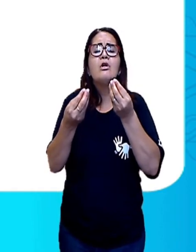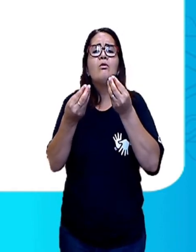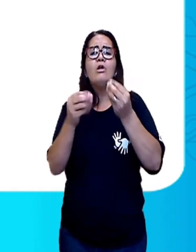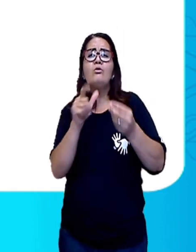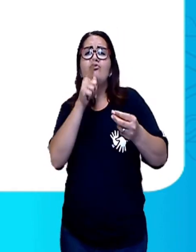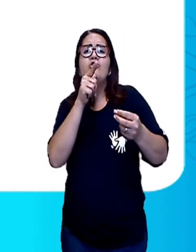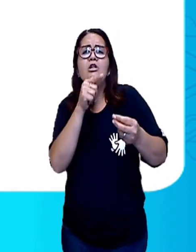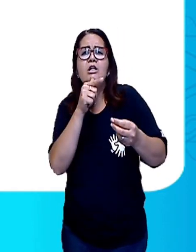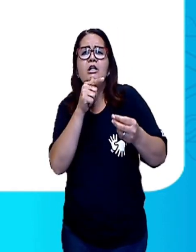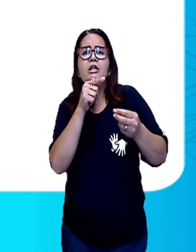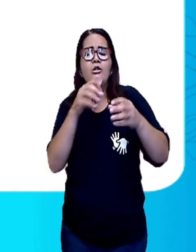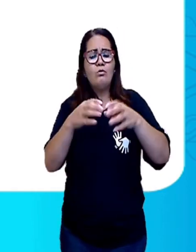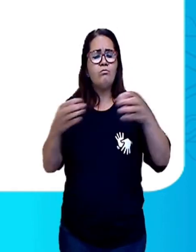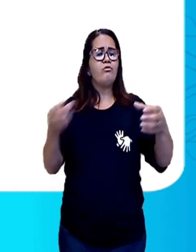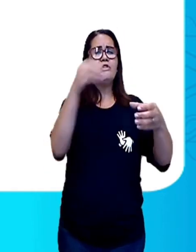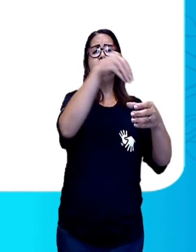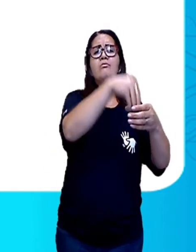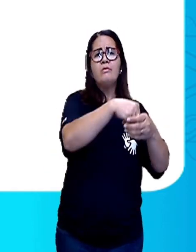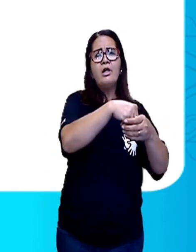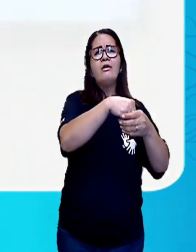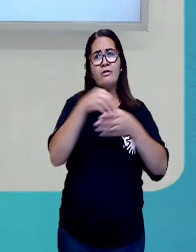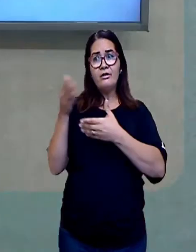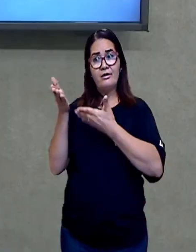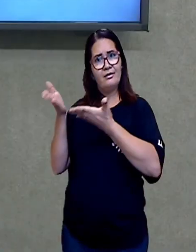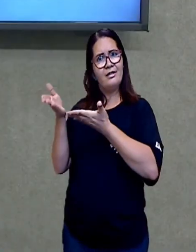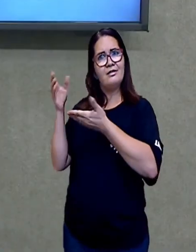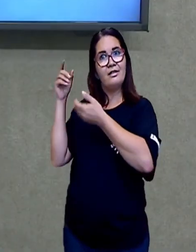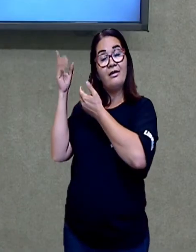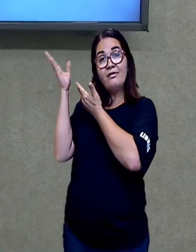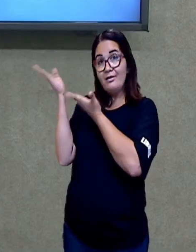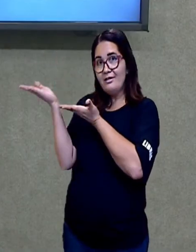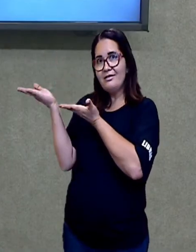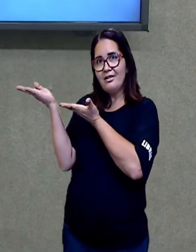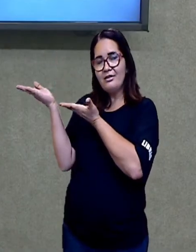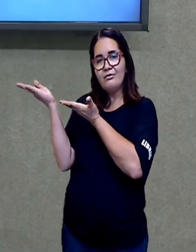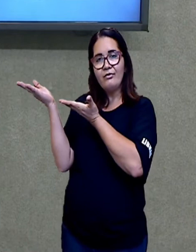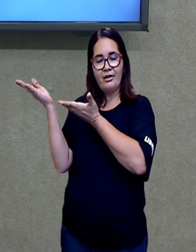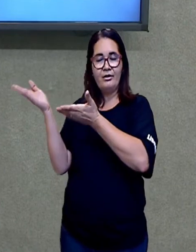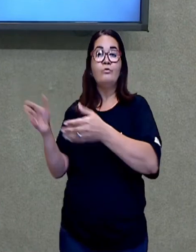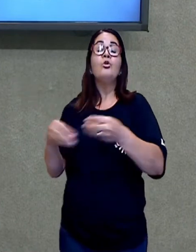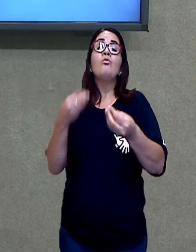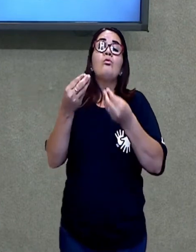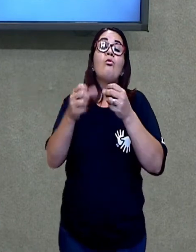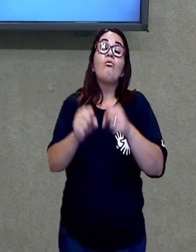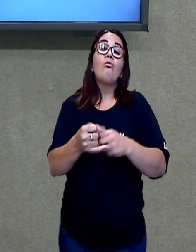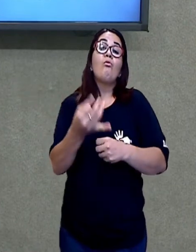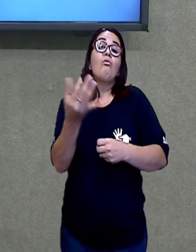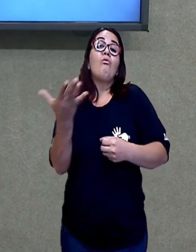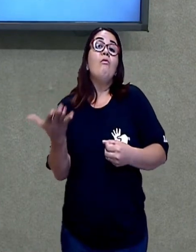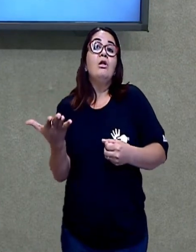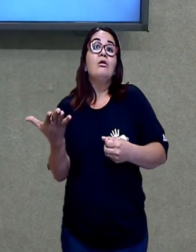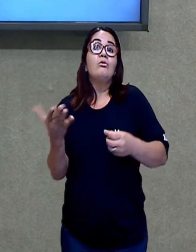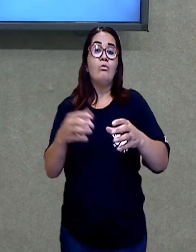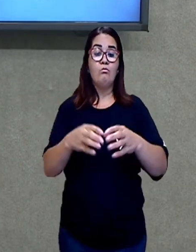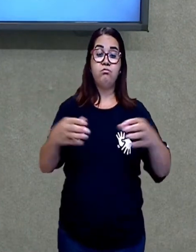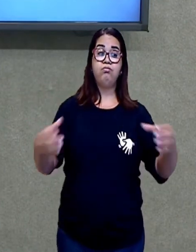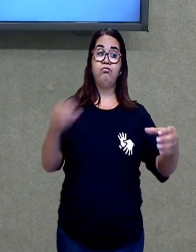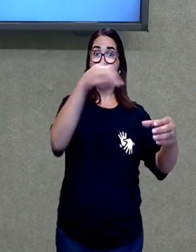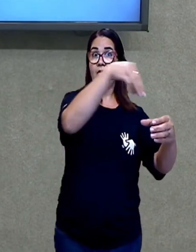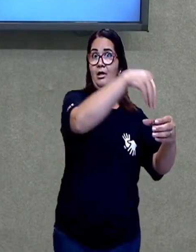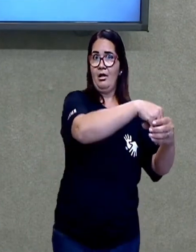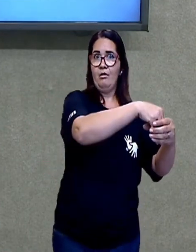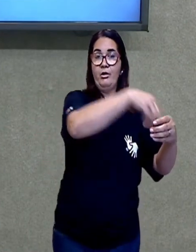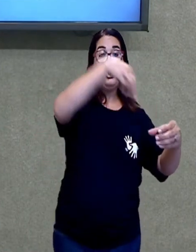a medida de capacidade desse galão de água, que já é de 5 litros, e ele quer saber quantos